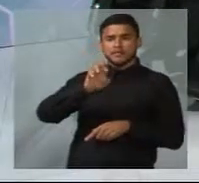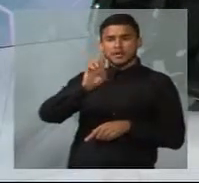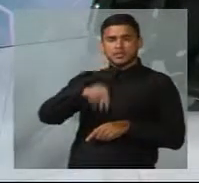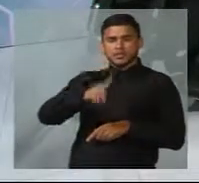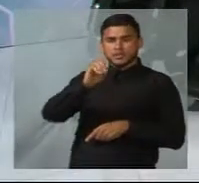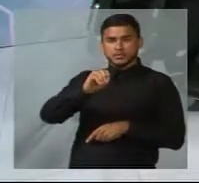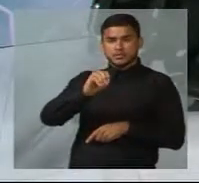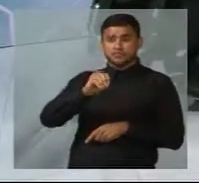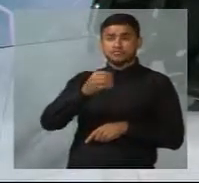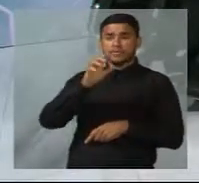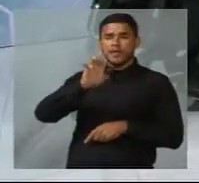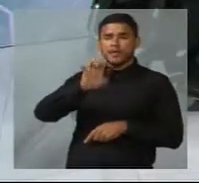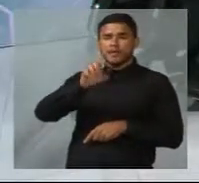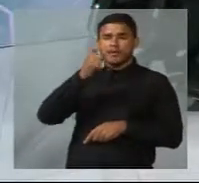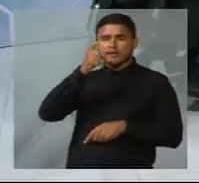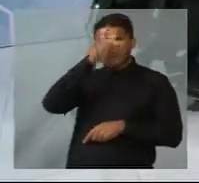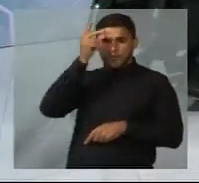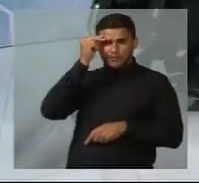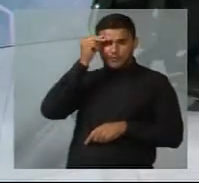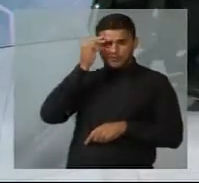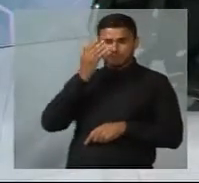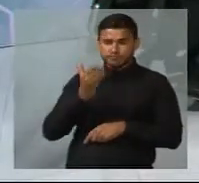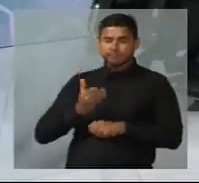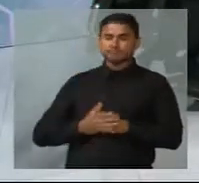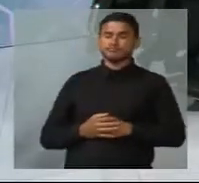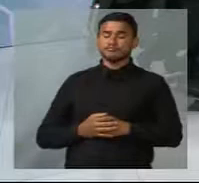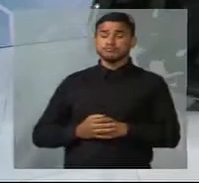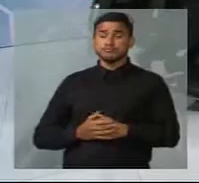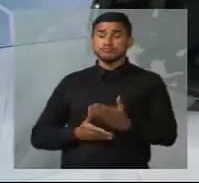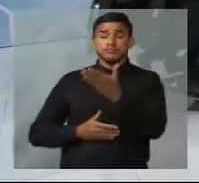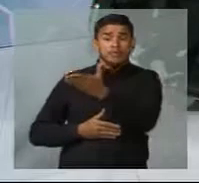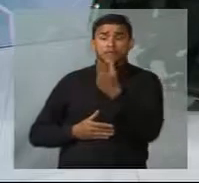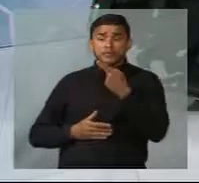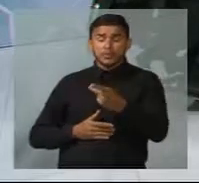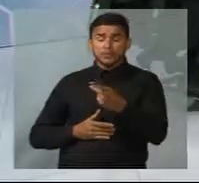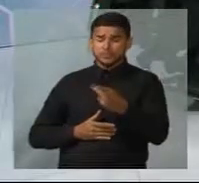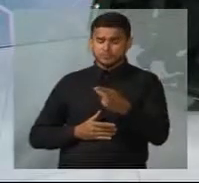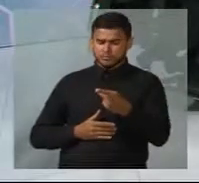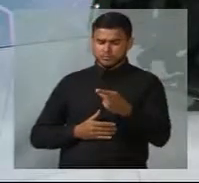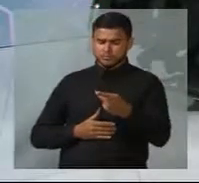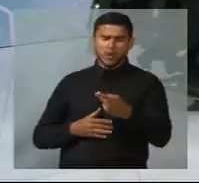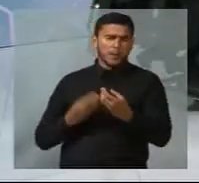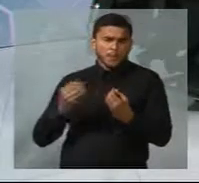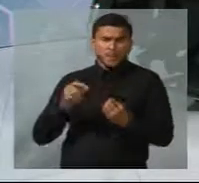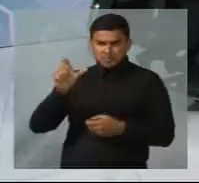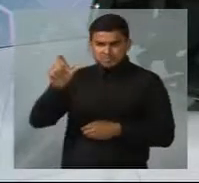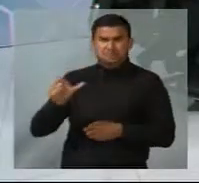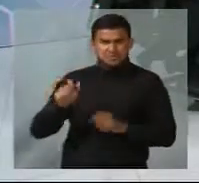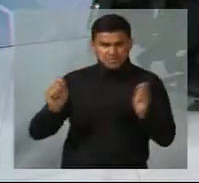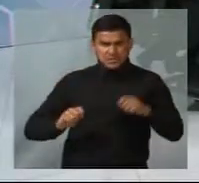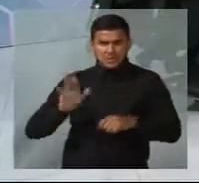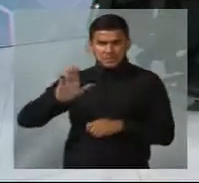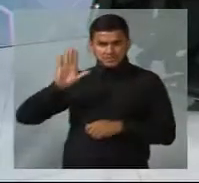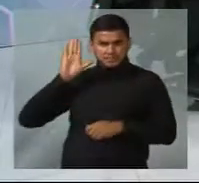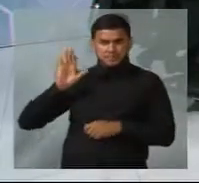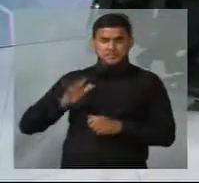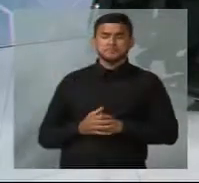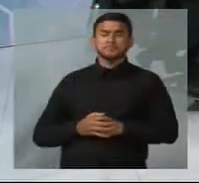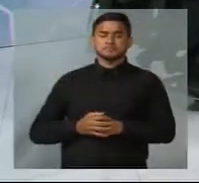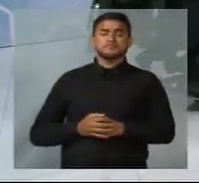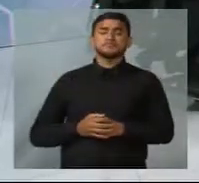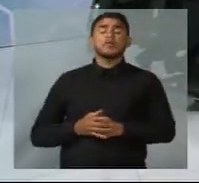aspecto, professor Rui, quais são os impactos e os reflexos disso, porque me parece que isto